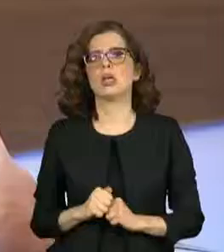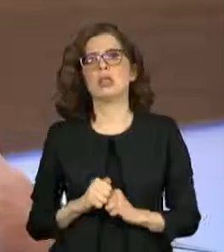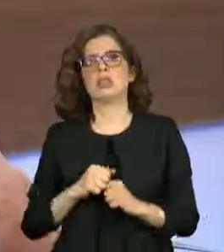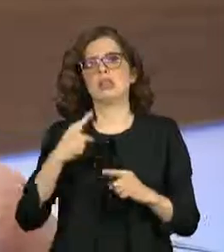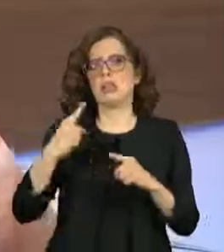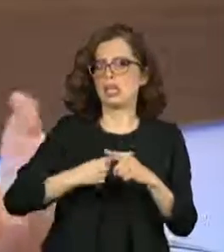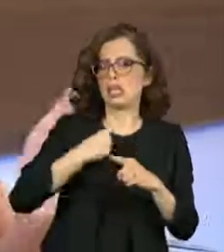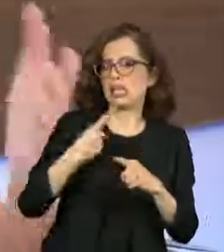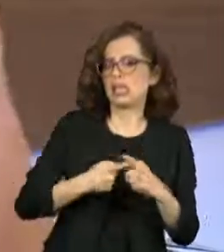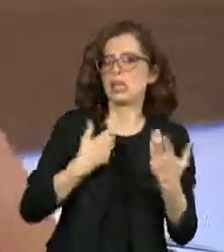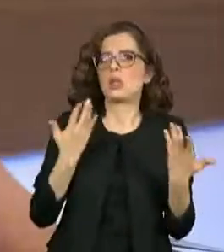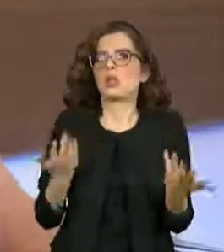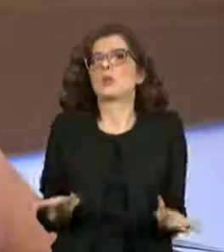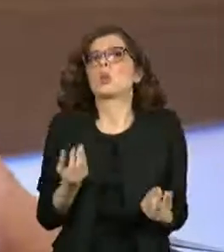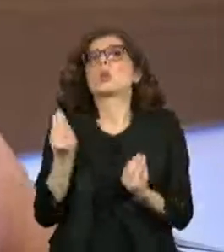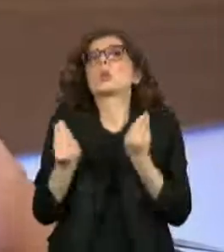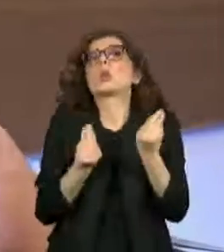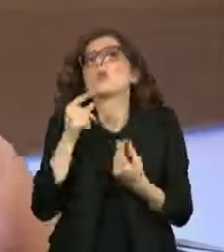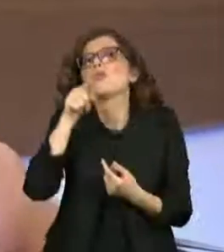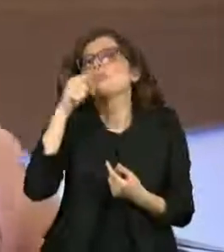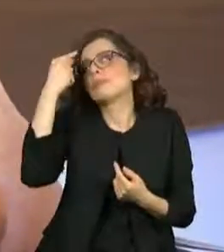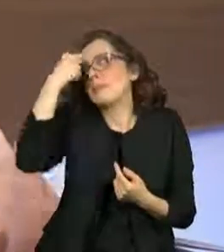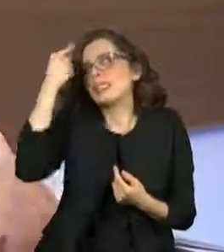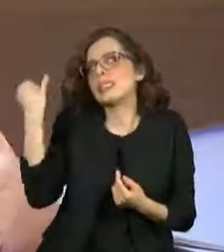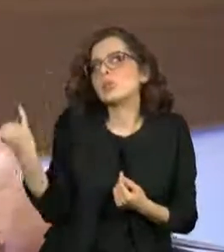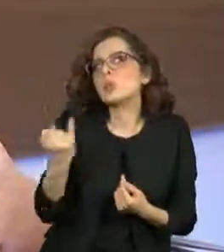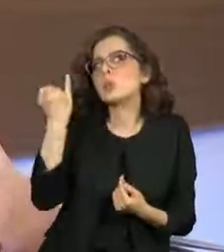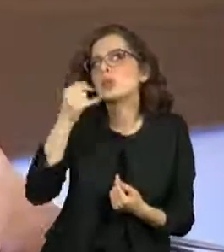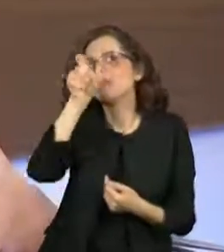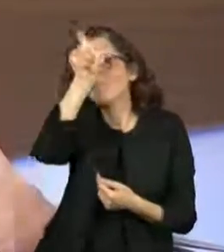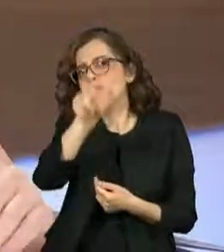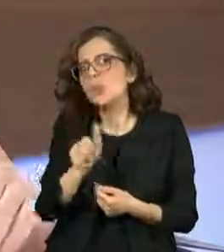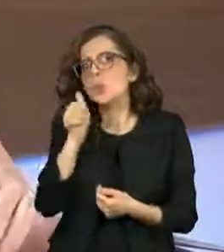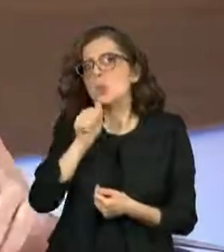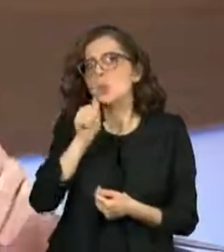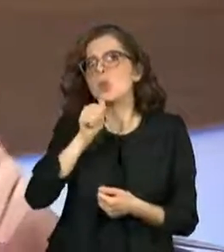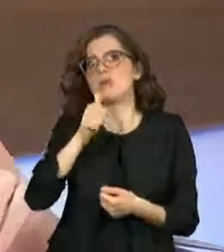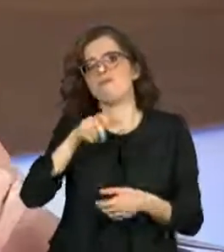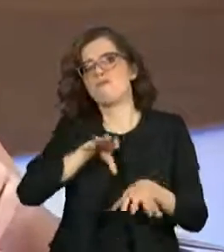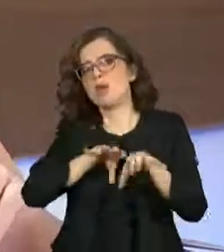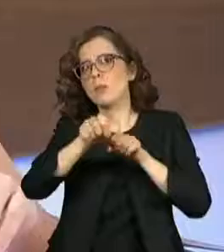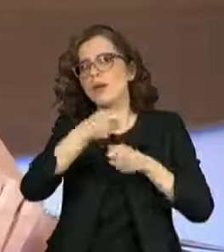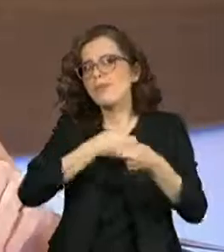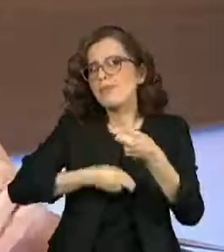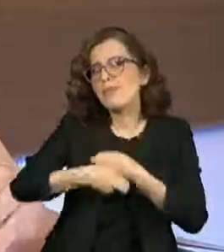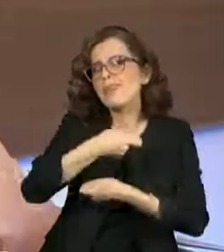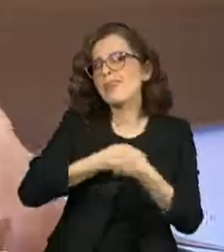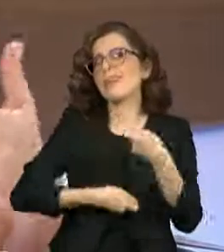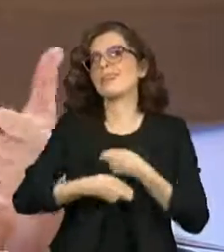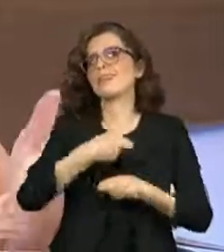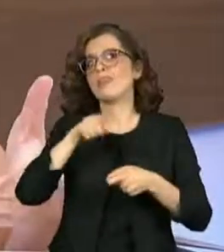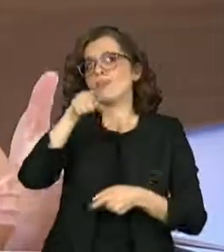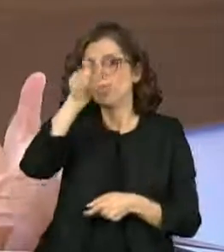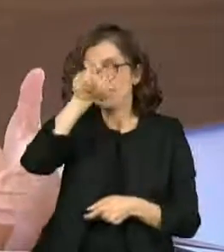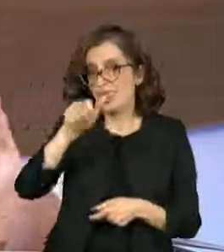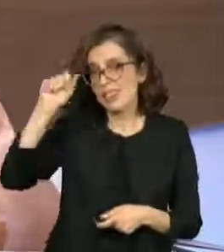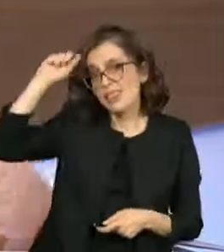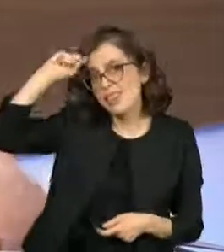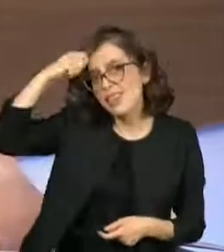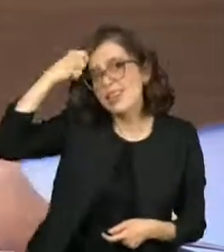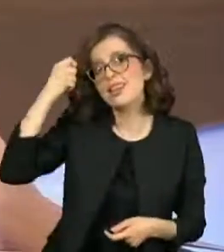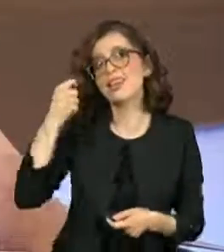economistas negros, já que eles são parte importante da formulação de políticas públicas nos países? E queria saber também como é que a gente vai aproveitar